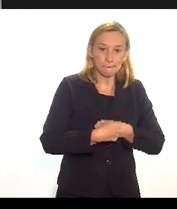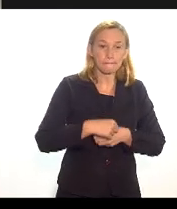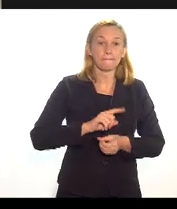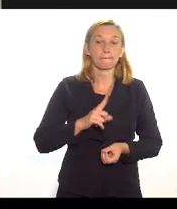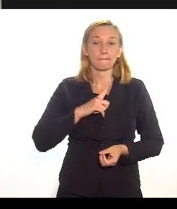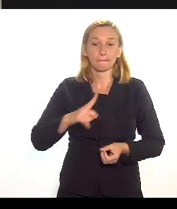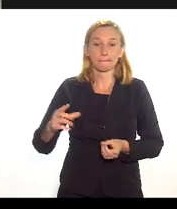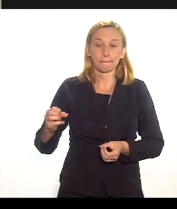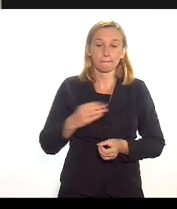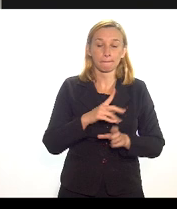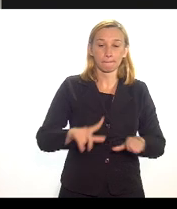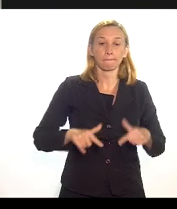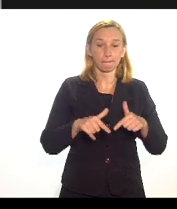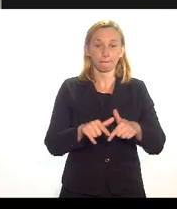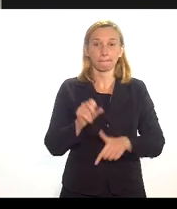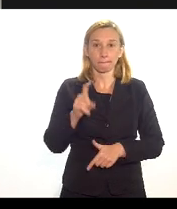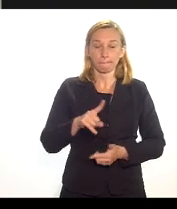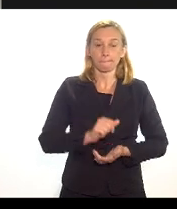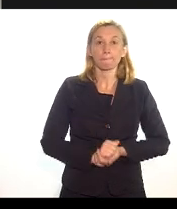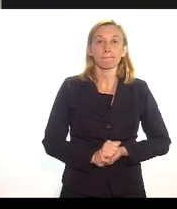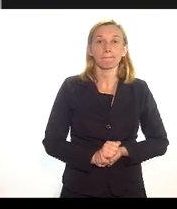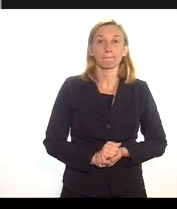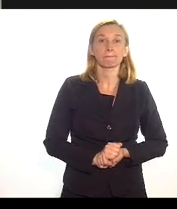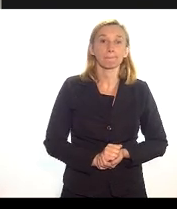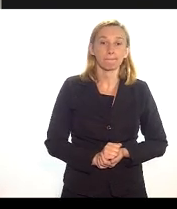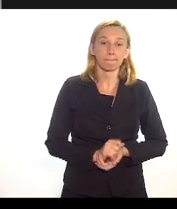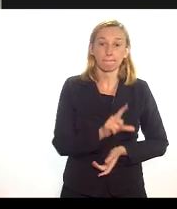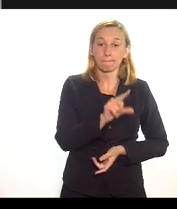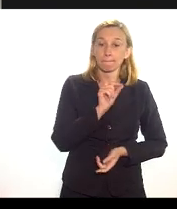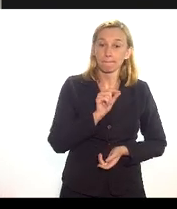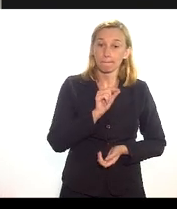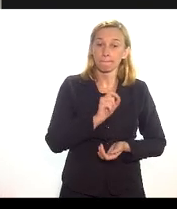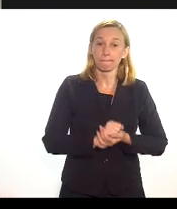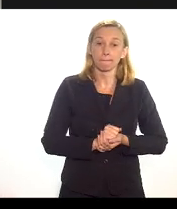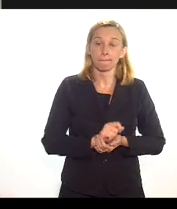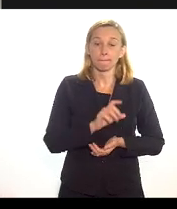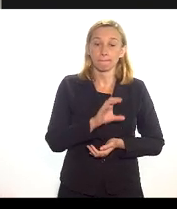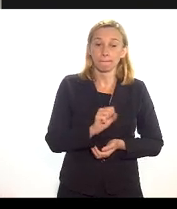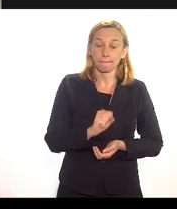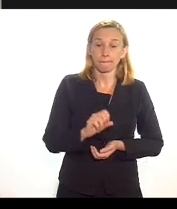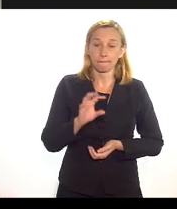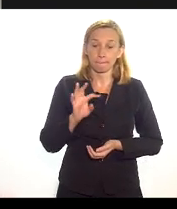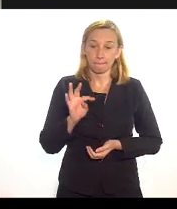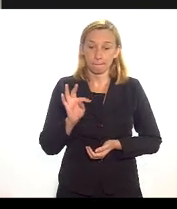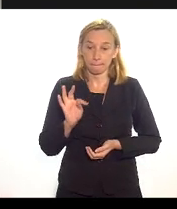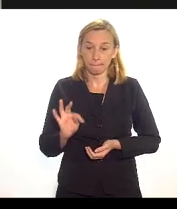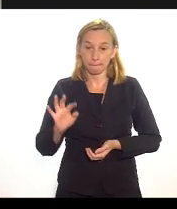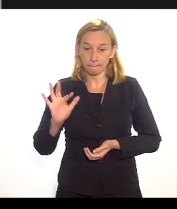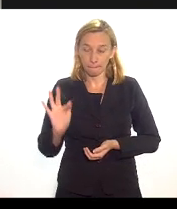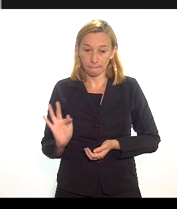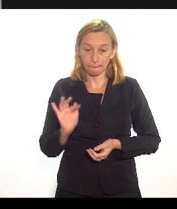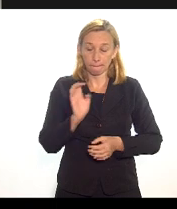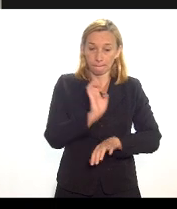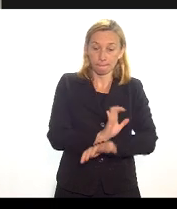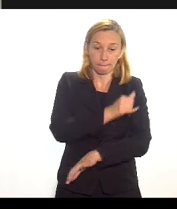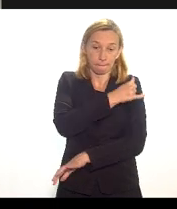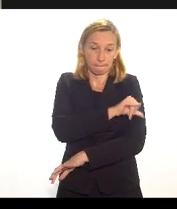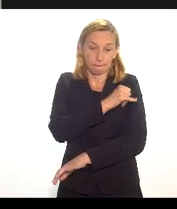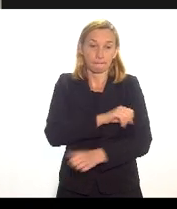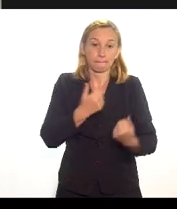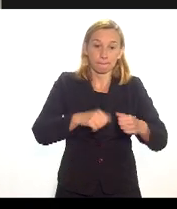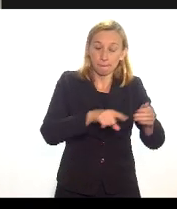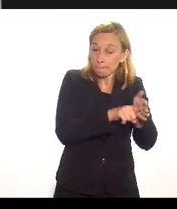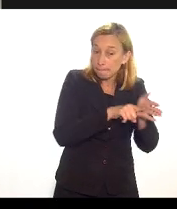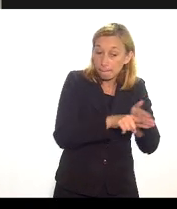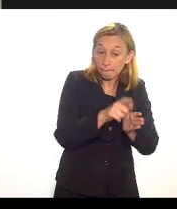fato novo que foi a decisão do STF, que diz, olha, o estado do Rio de Janeiro tem sim que fiscalizar